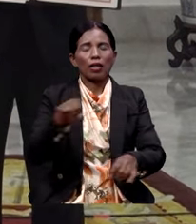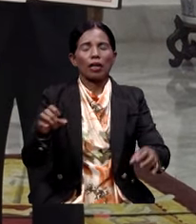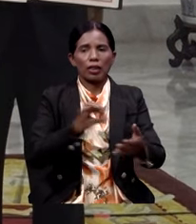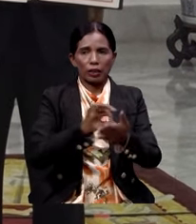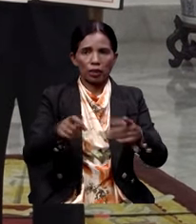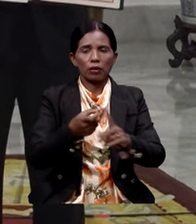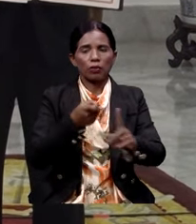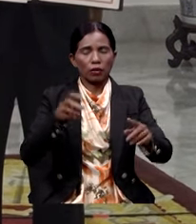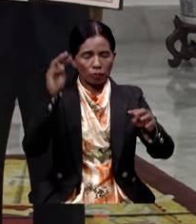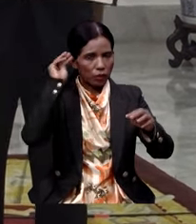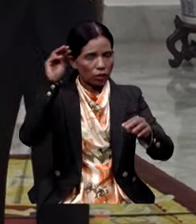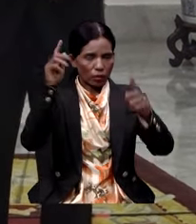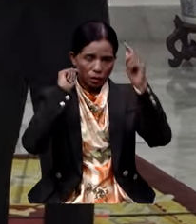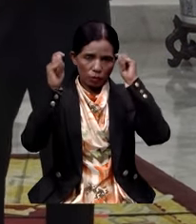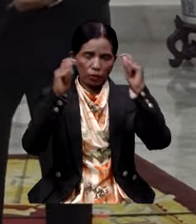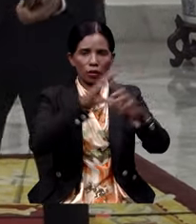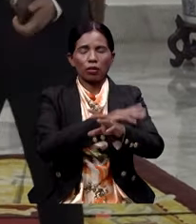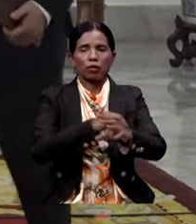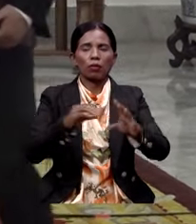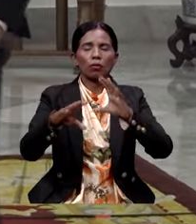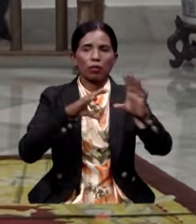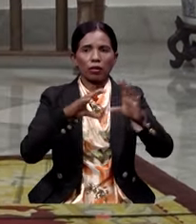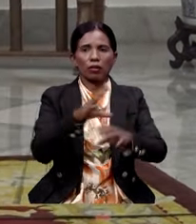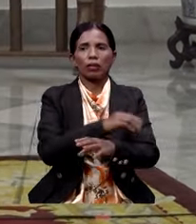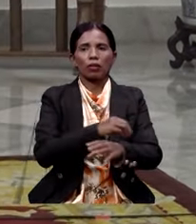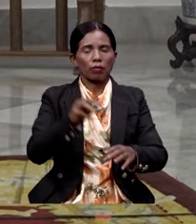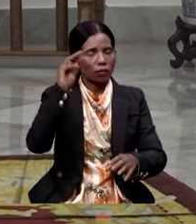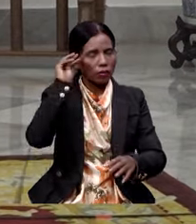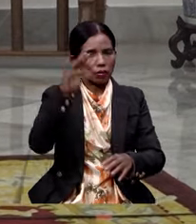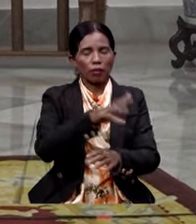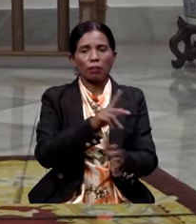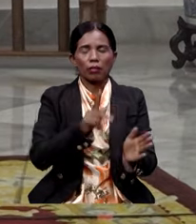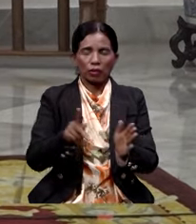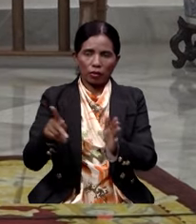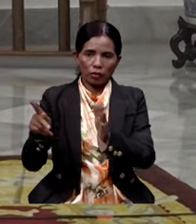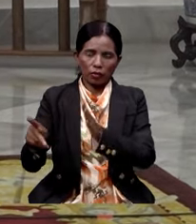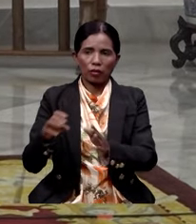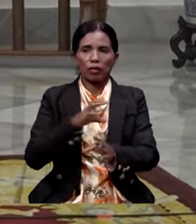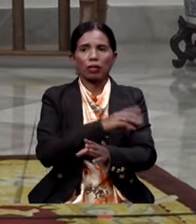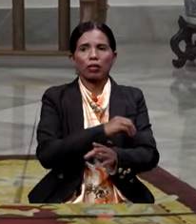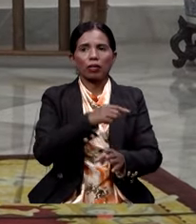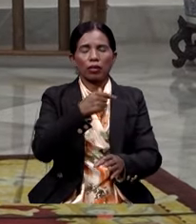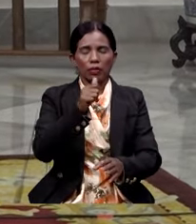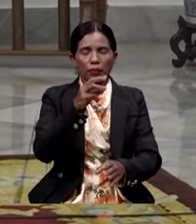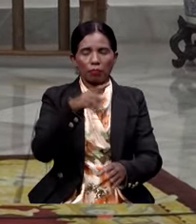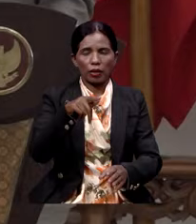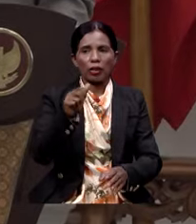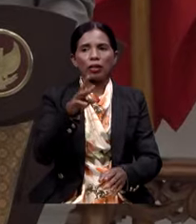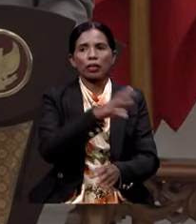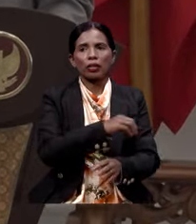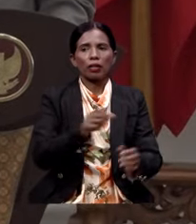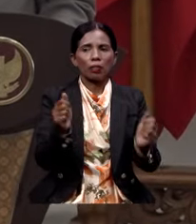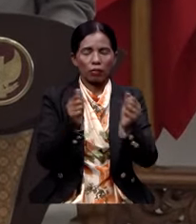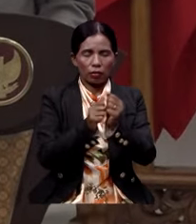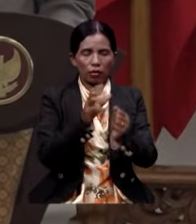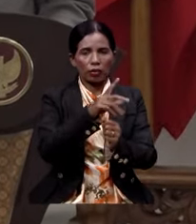o Ministério do Transporte e Comunicação Miguel Manetelo, no nosso Ministro do Planejamento e Investimento Estratégico Gastão de Souza, no acompanha